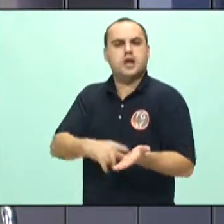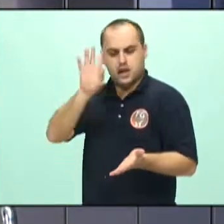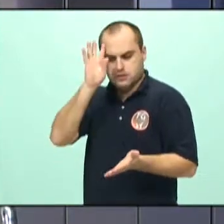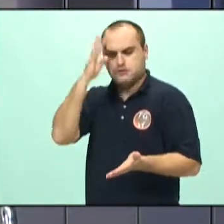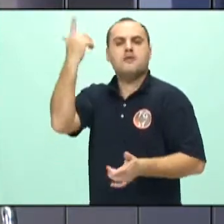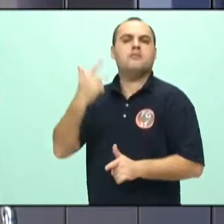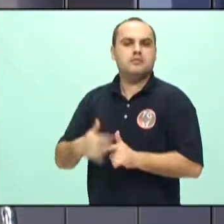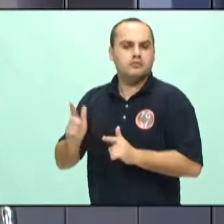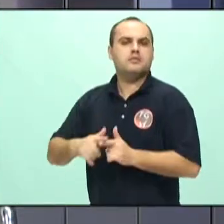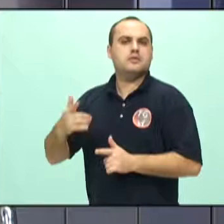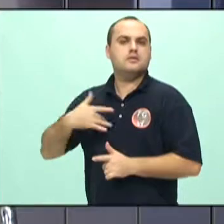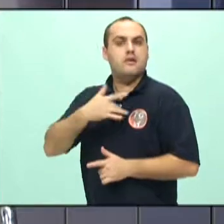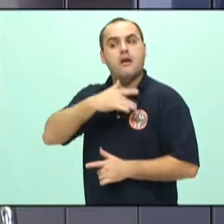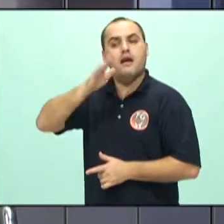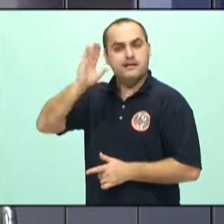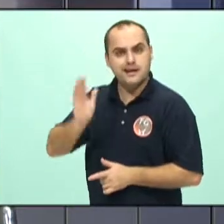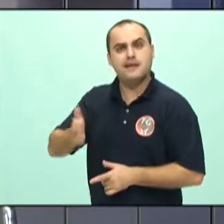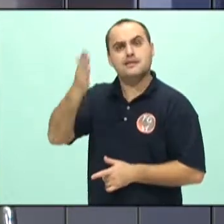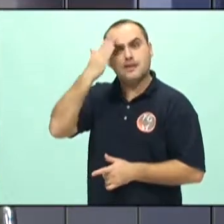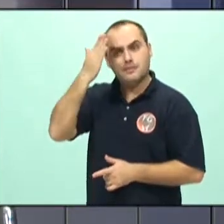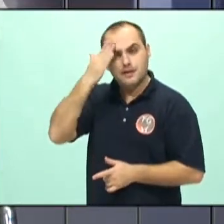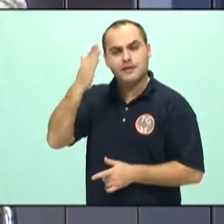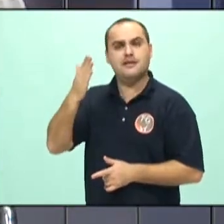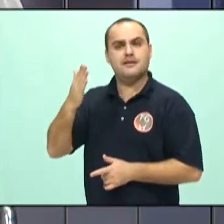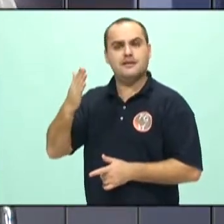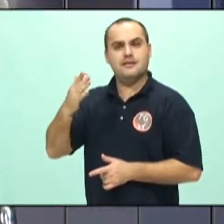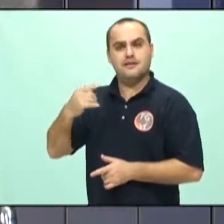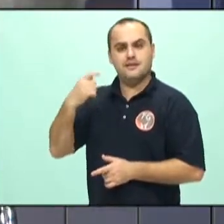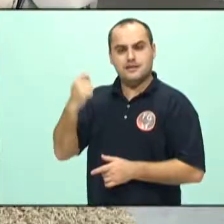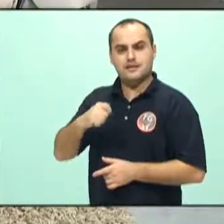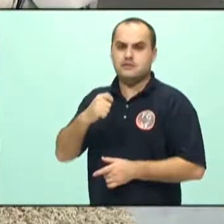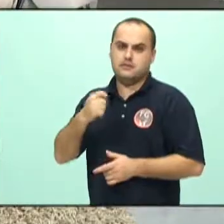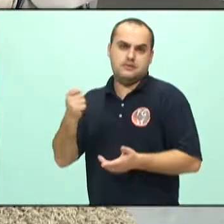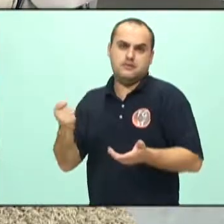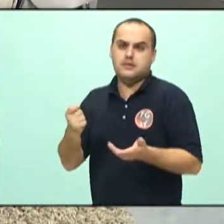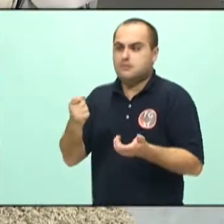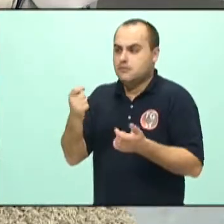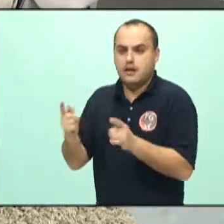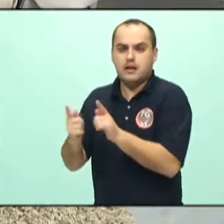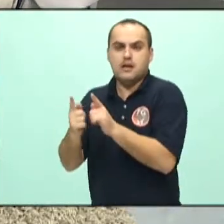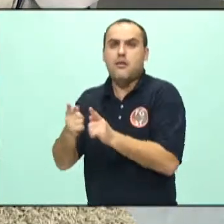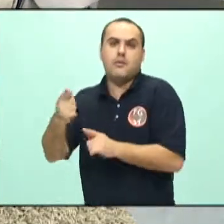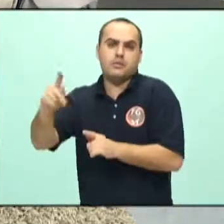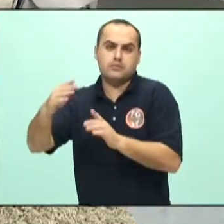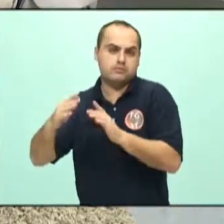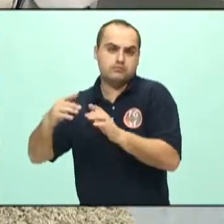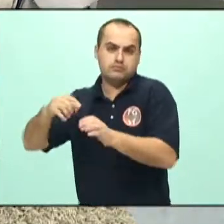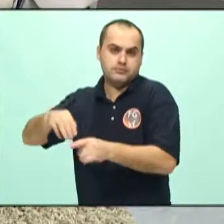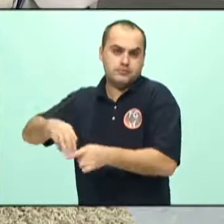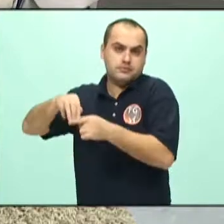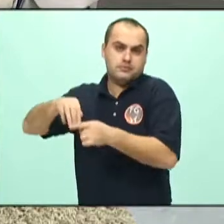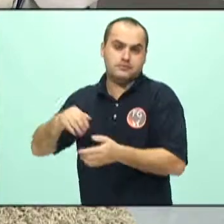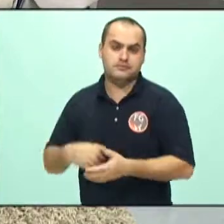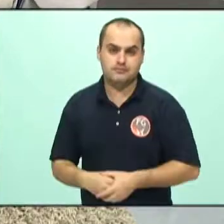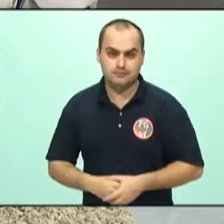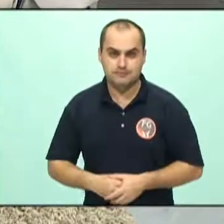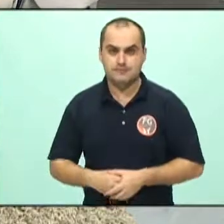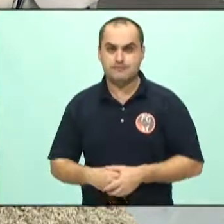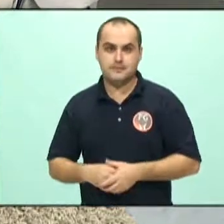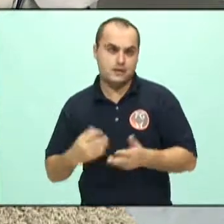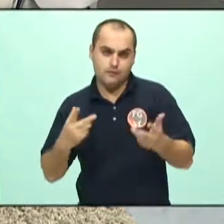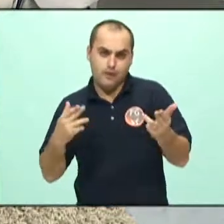continuar tendo que atender pessoas de outros municípios, como também você, cidadão de Itajaí, precisa ser atendido em Navegantes, outro município também pode ser atendido. É assim que funciona o Sistema Único